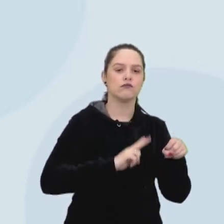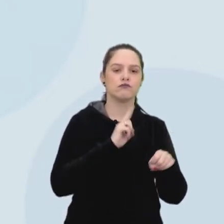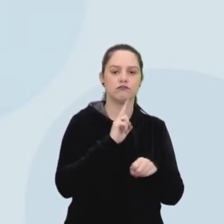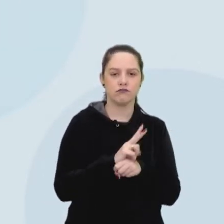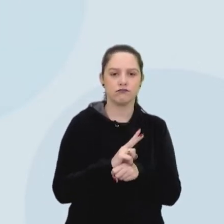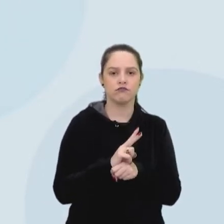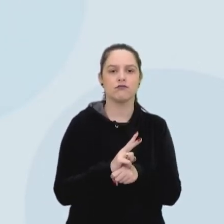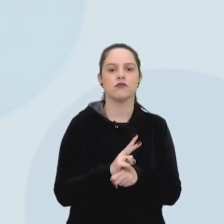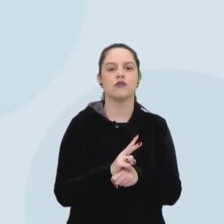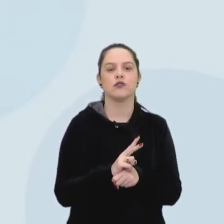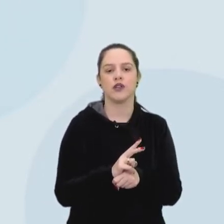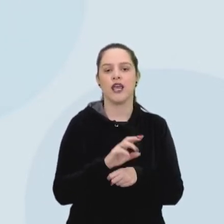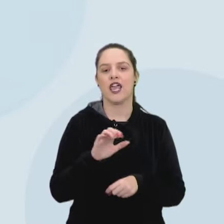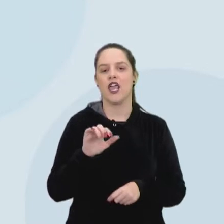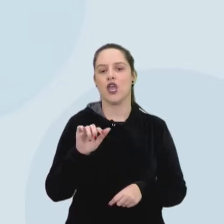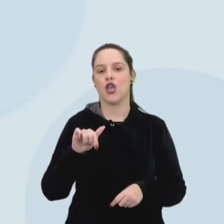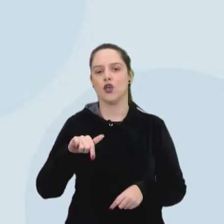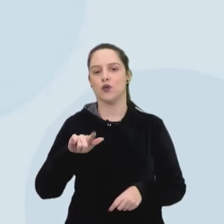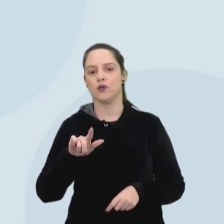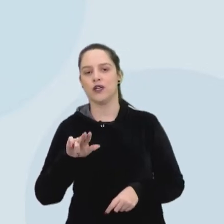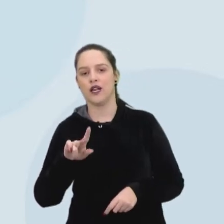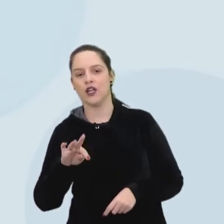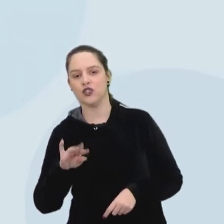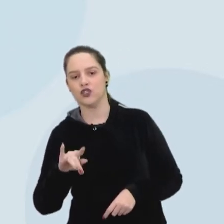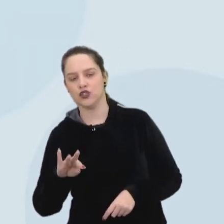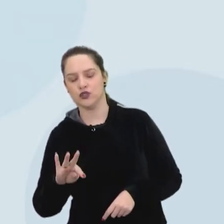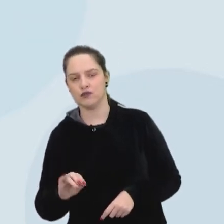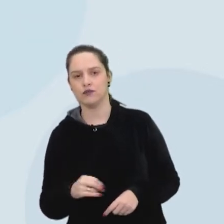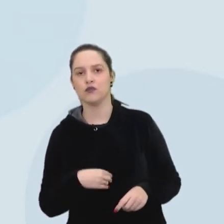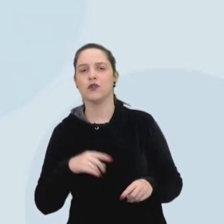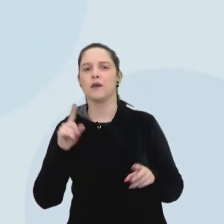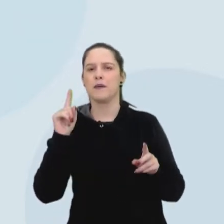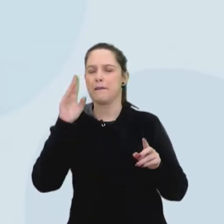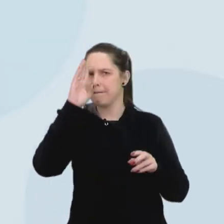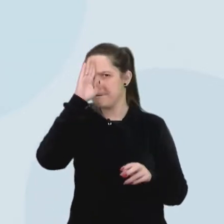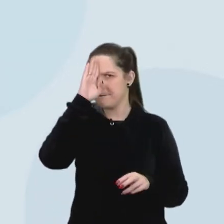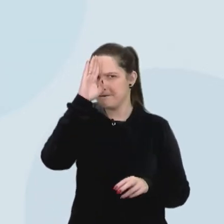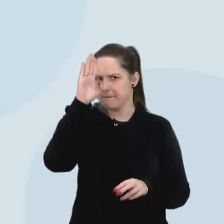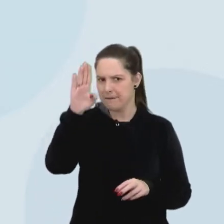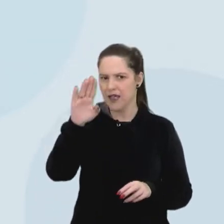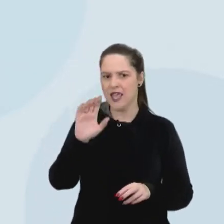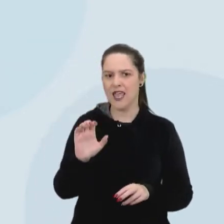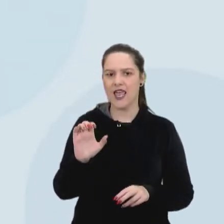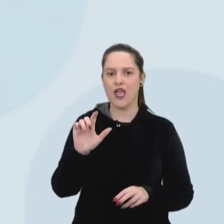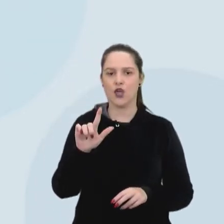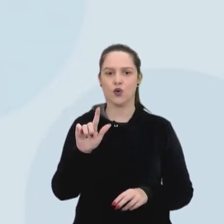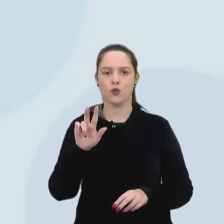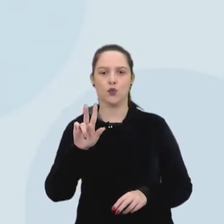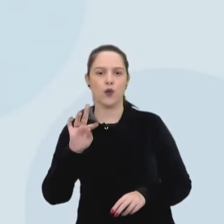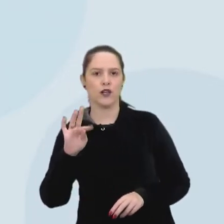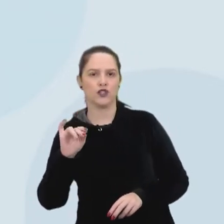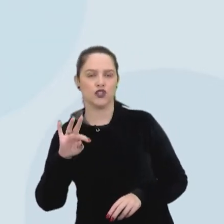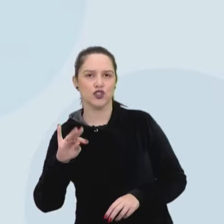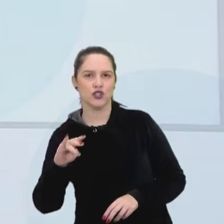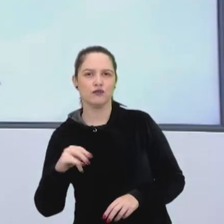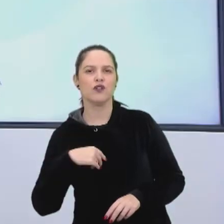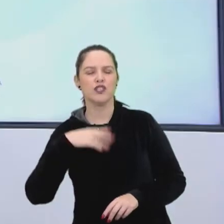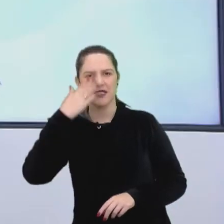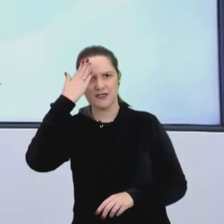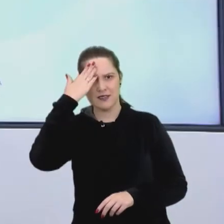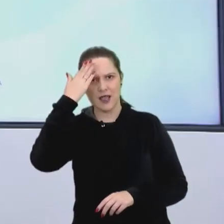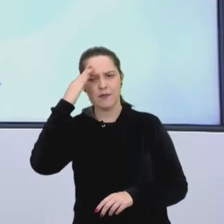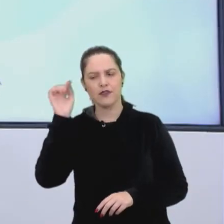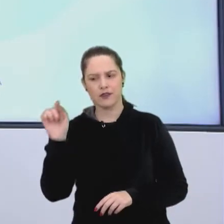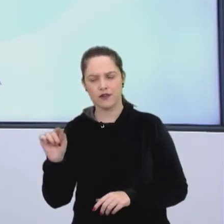principalmente equitativo, né? E principalmente essa questão do equitativo. A gente sabe, né, que existem